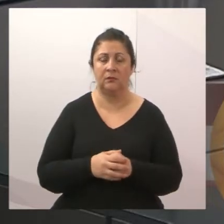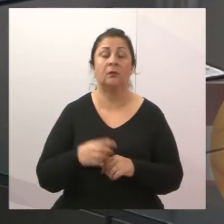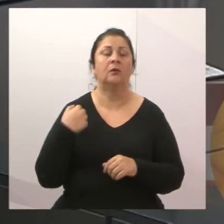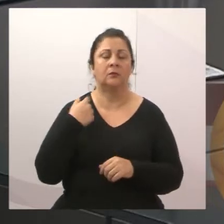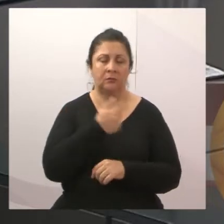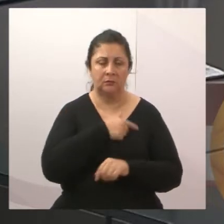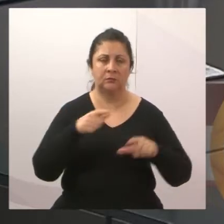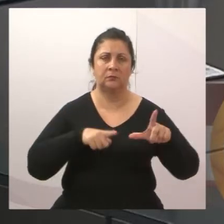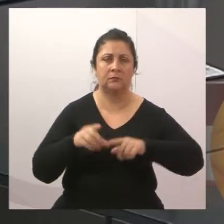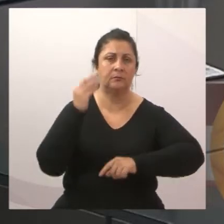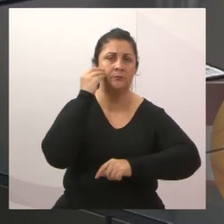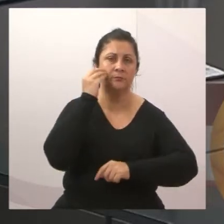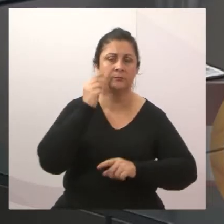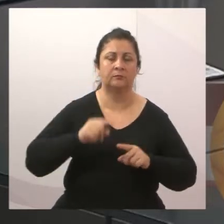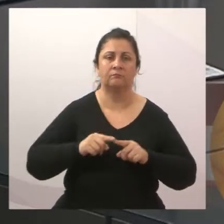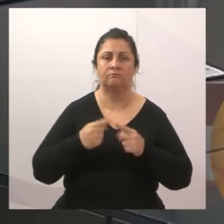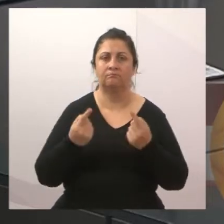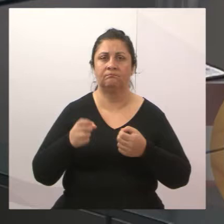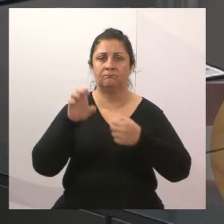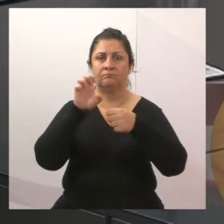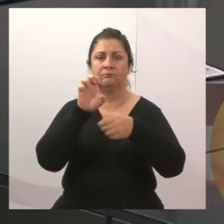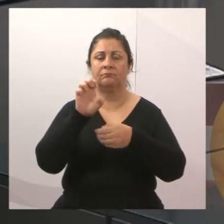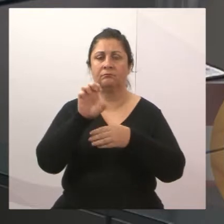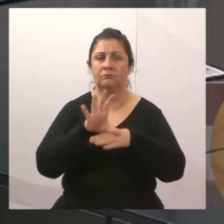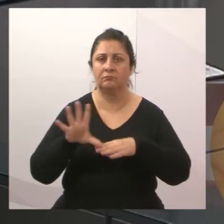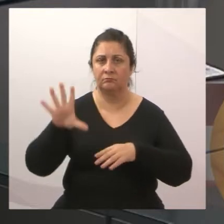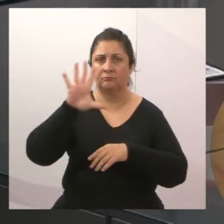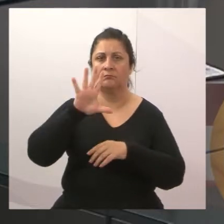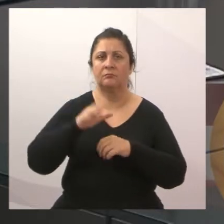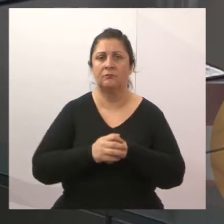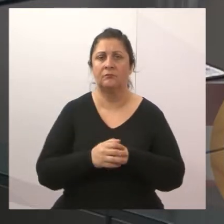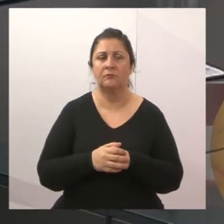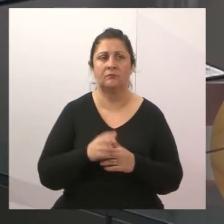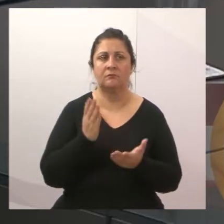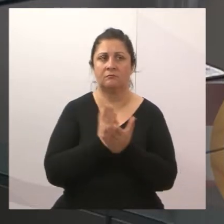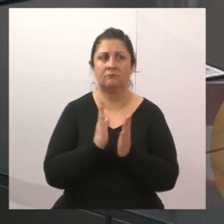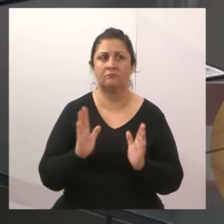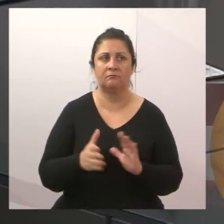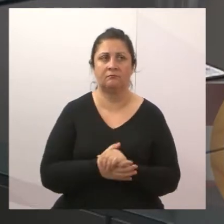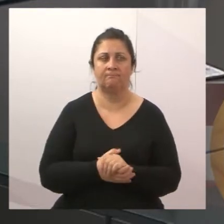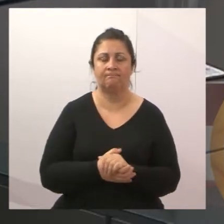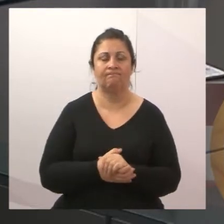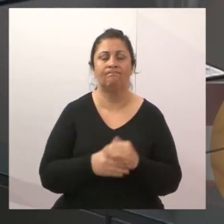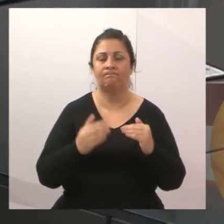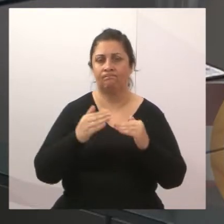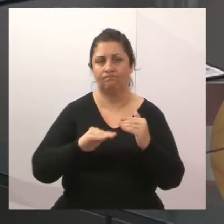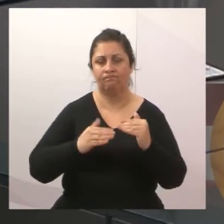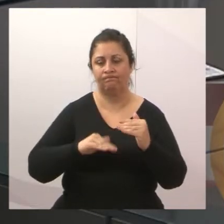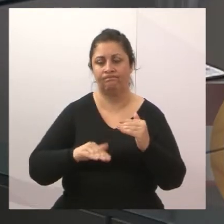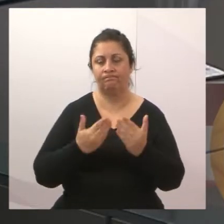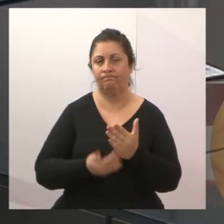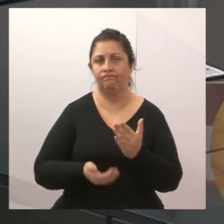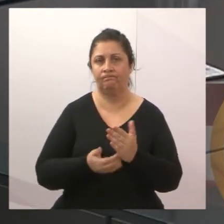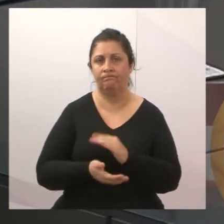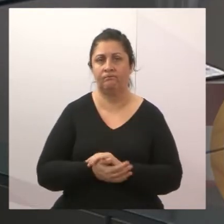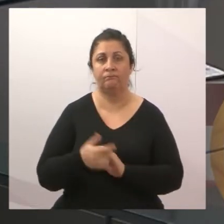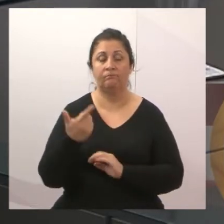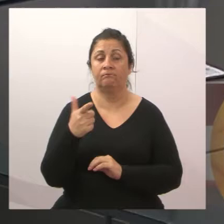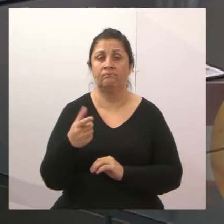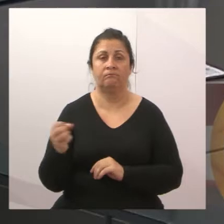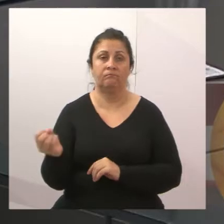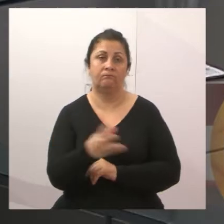município em buscar, mas realmente o Estado de São Paulo, no governo, está um pouco defasado essa questão de abrir